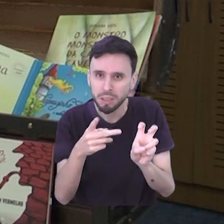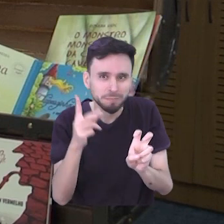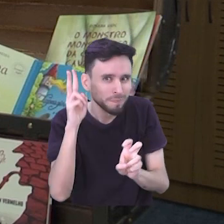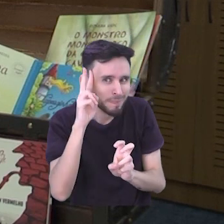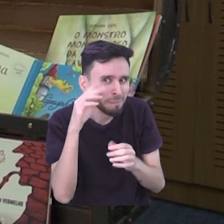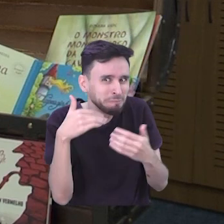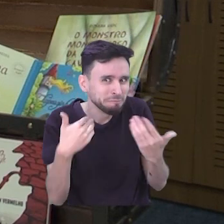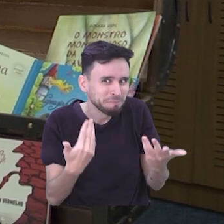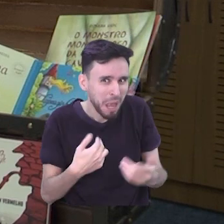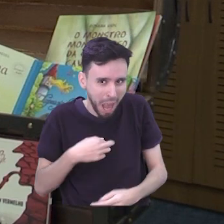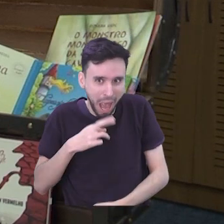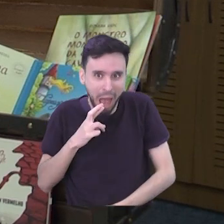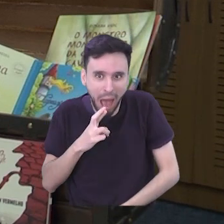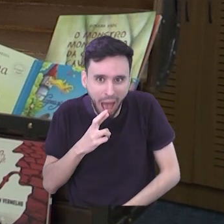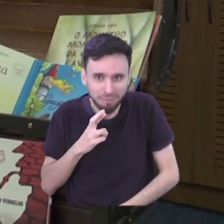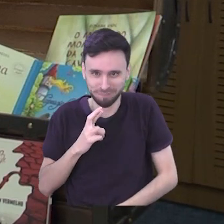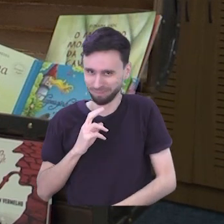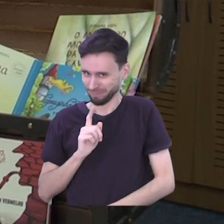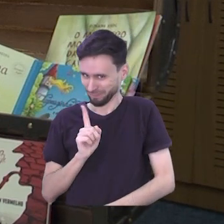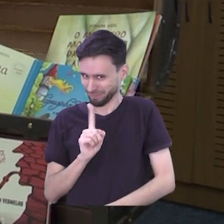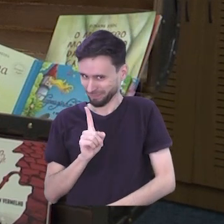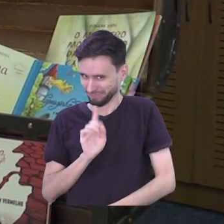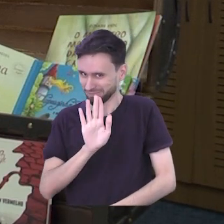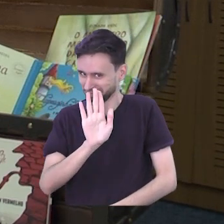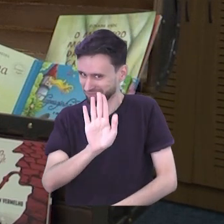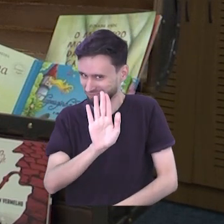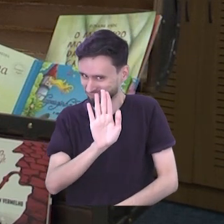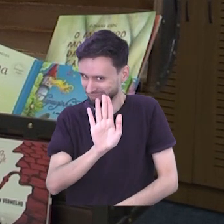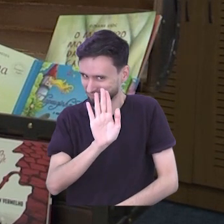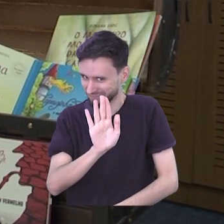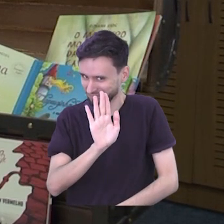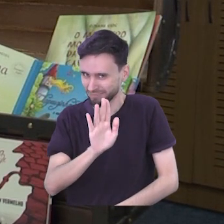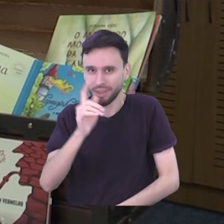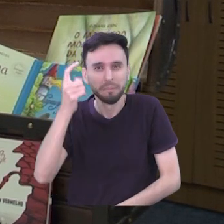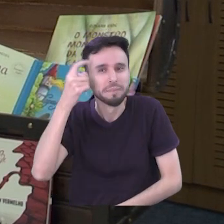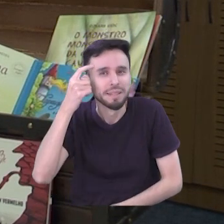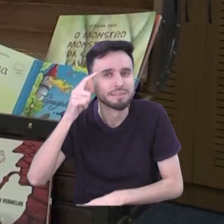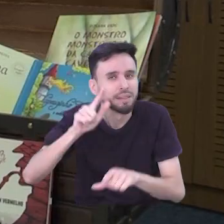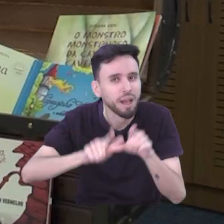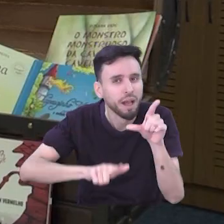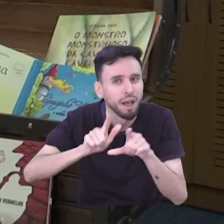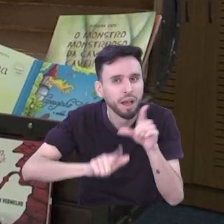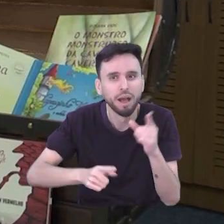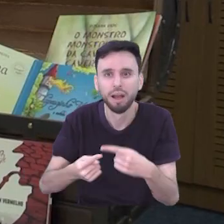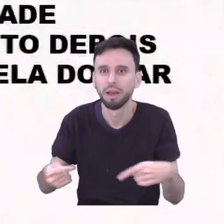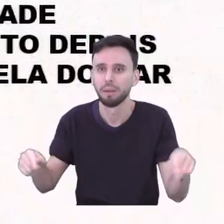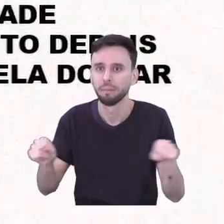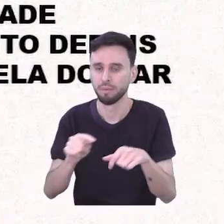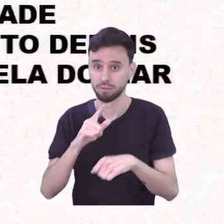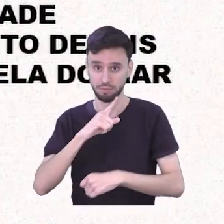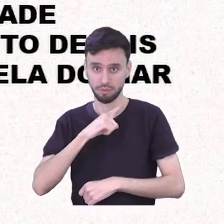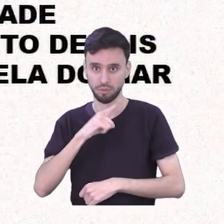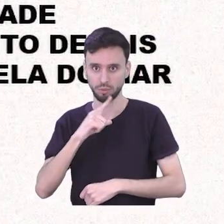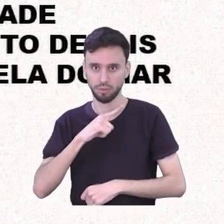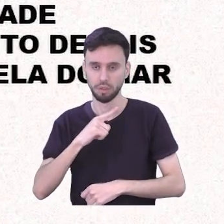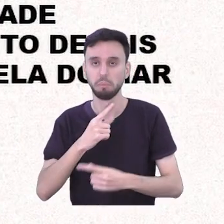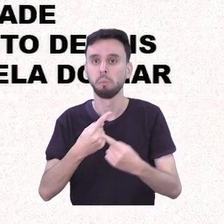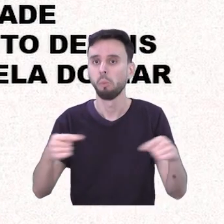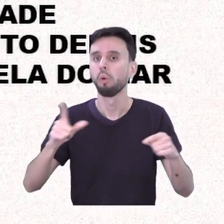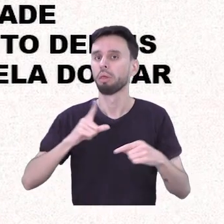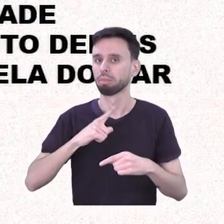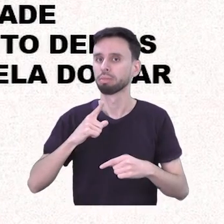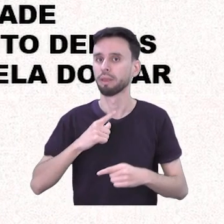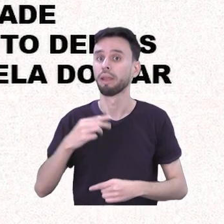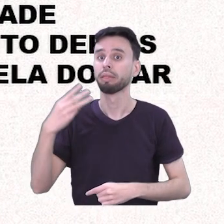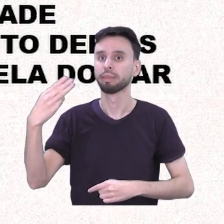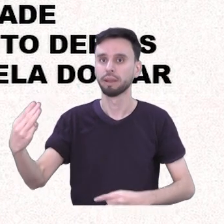história? Não vou responder agora não, vamos pensar agora na letra da música. Vamos lá? Então, a música ali ela é composta